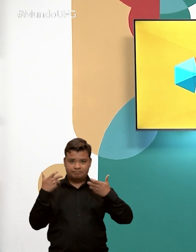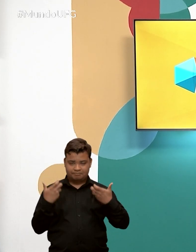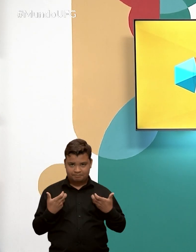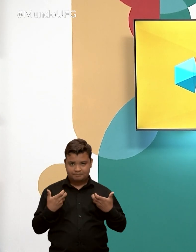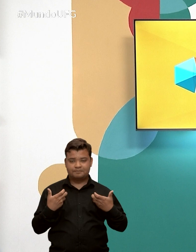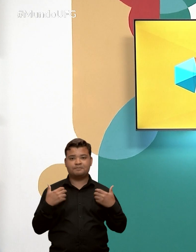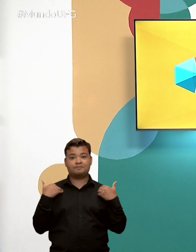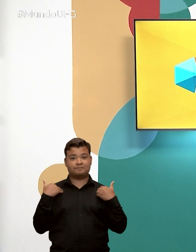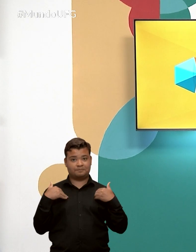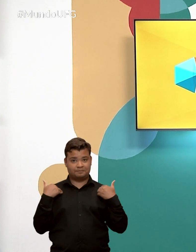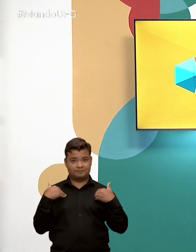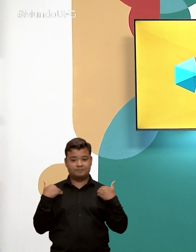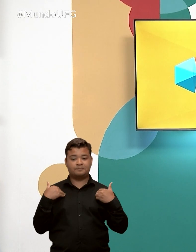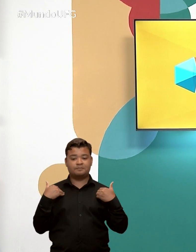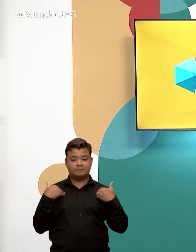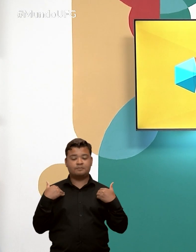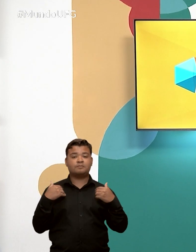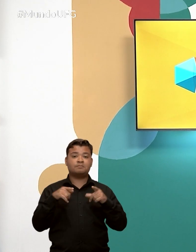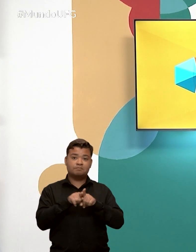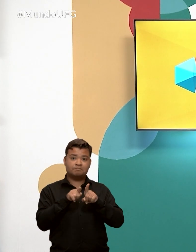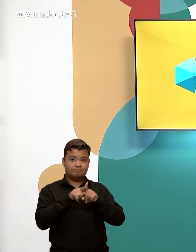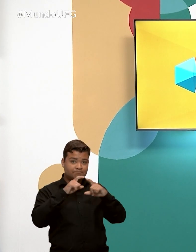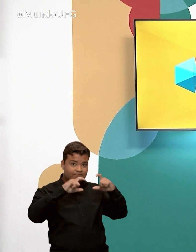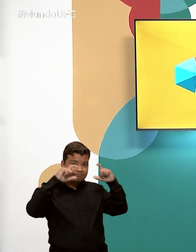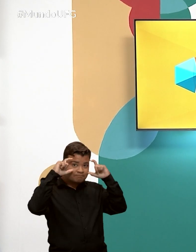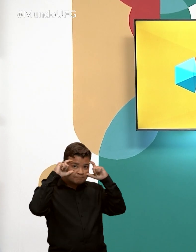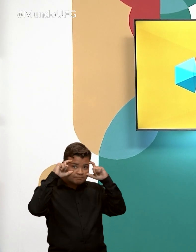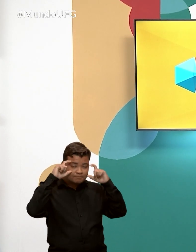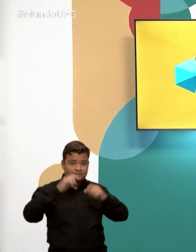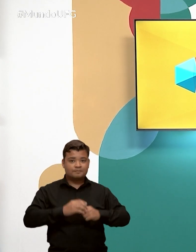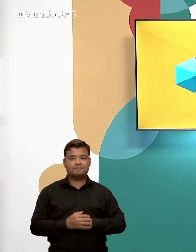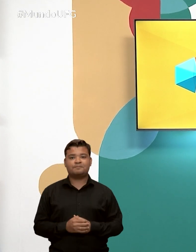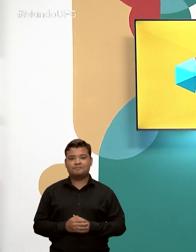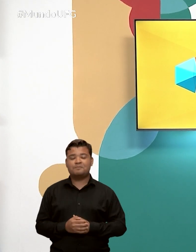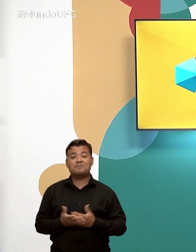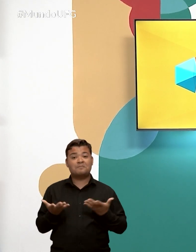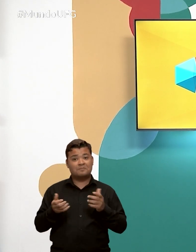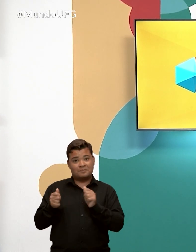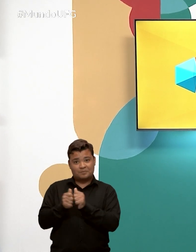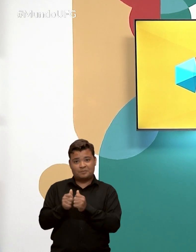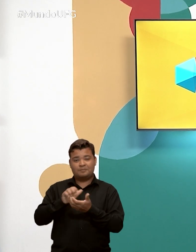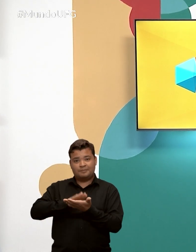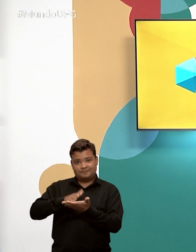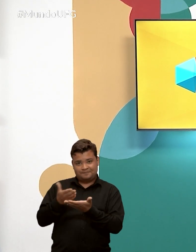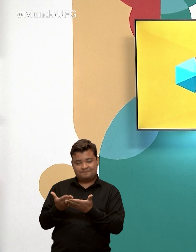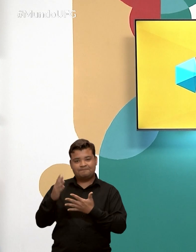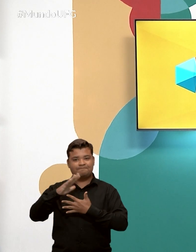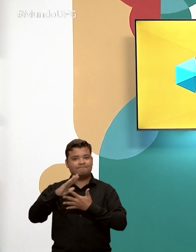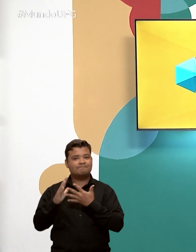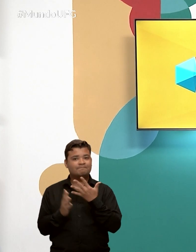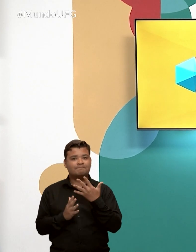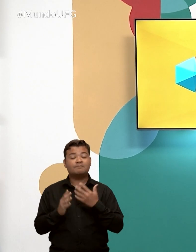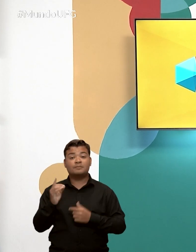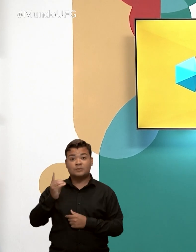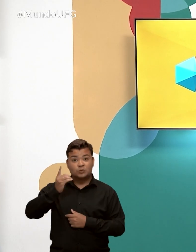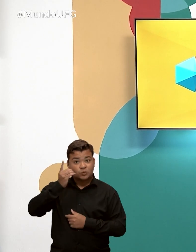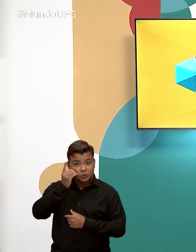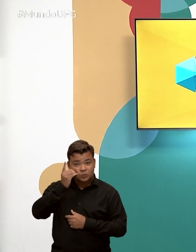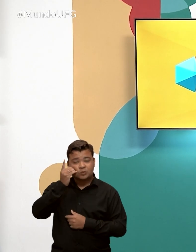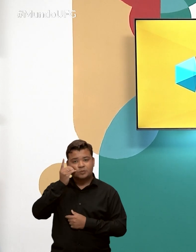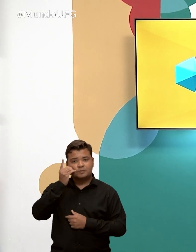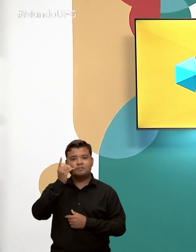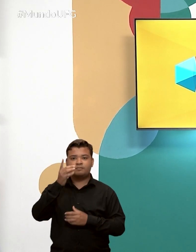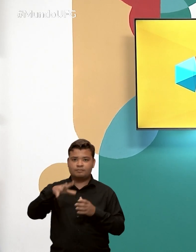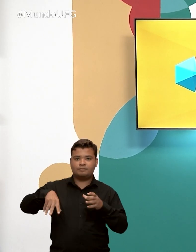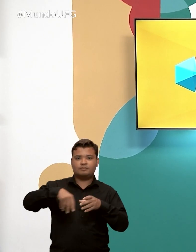tamanho médio, cacheados e uso óculos. Na minha companhia, fazendo a interpretação para Libras, está Diogo Marques.